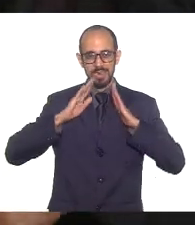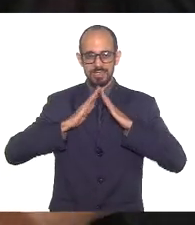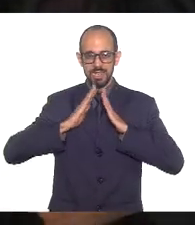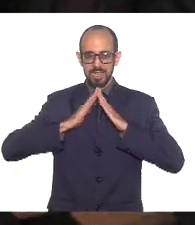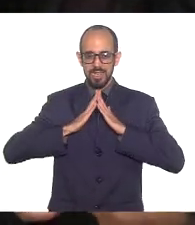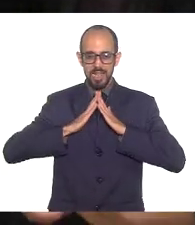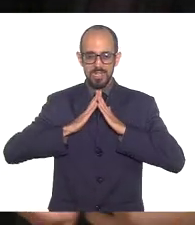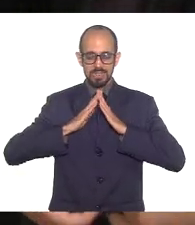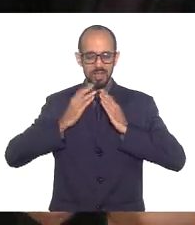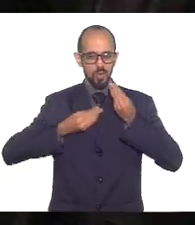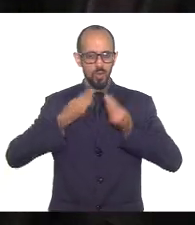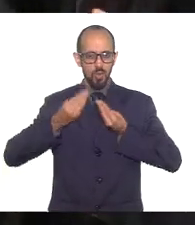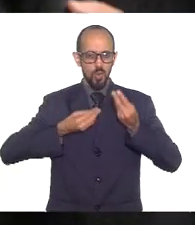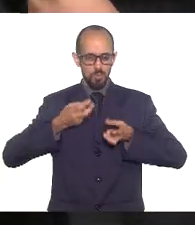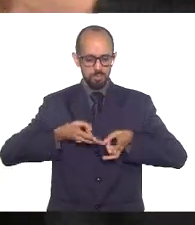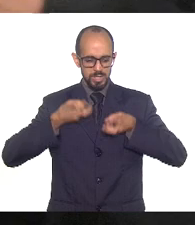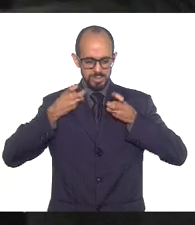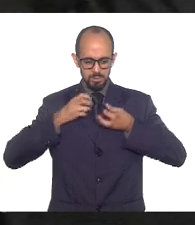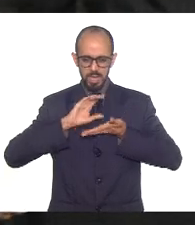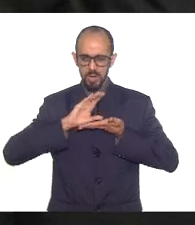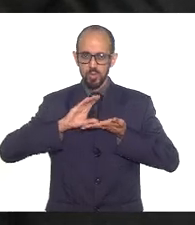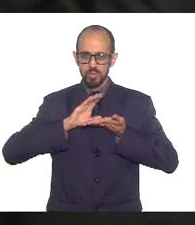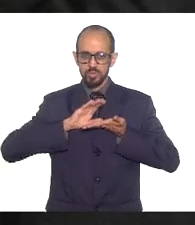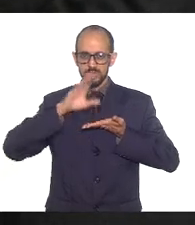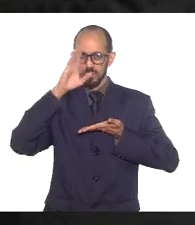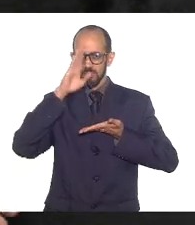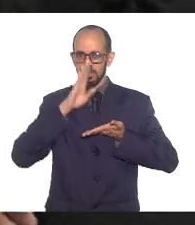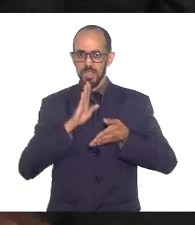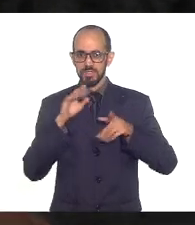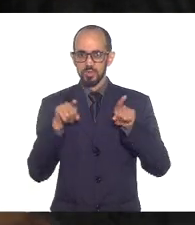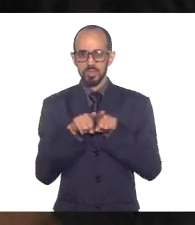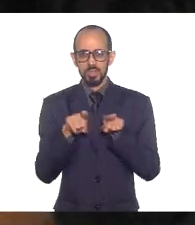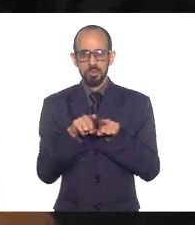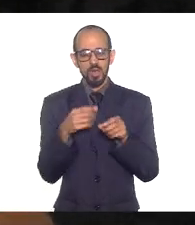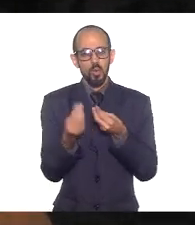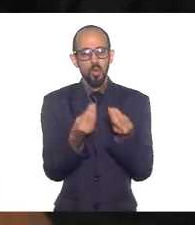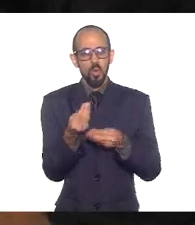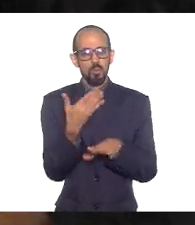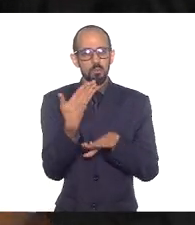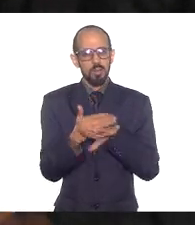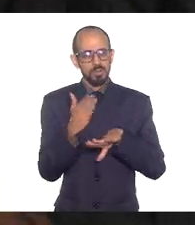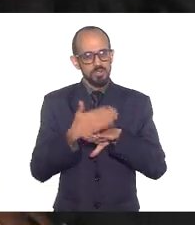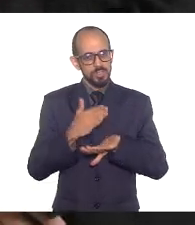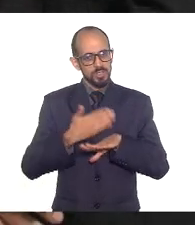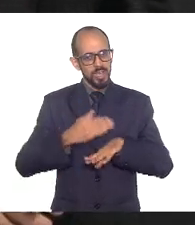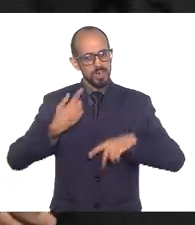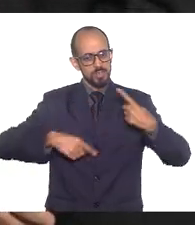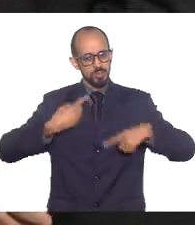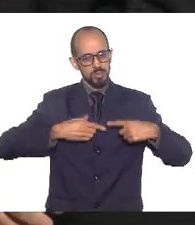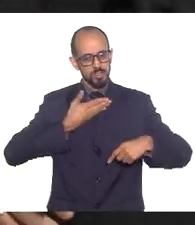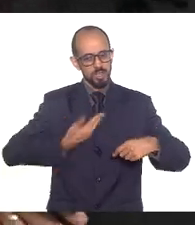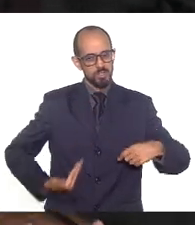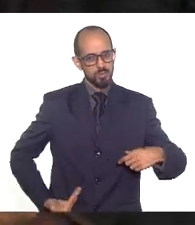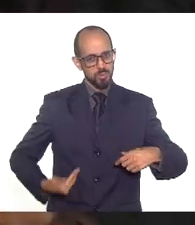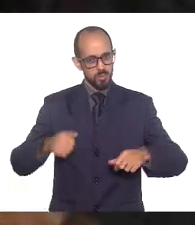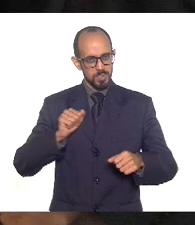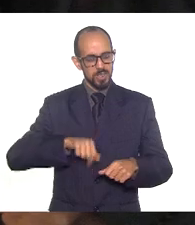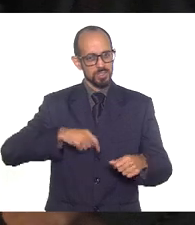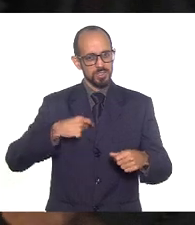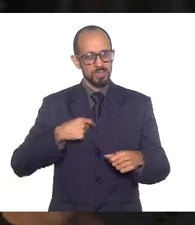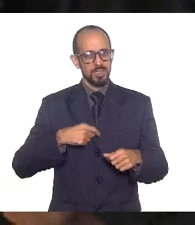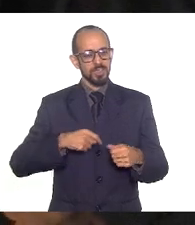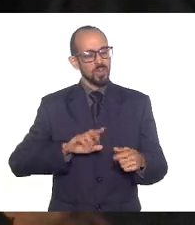como ler a Constituição Brasileira e como aplicá-la nas políticas públicas que nós conduzimos